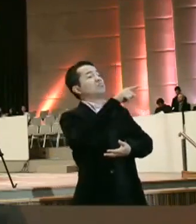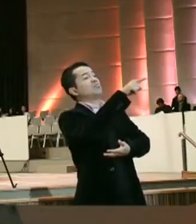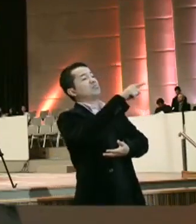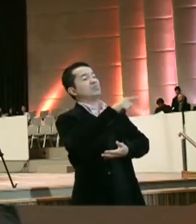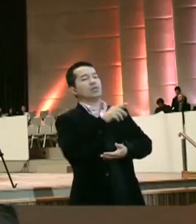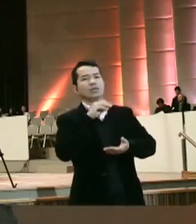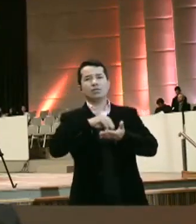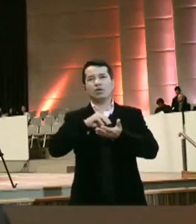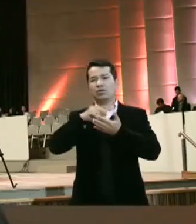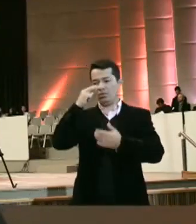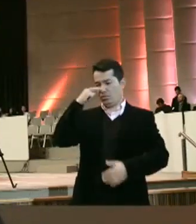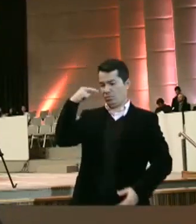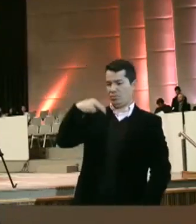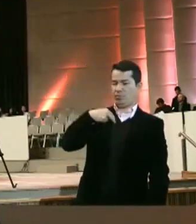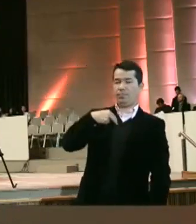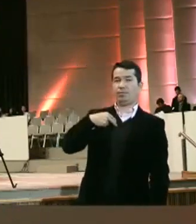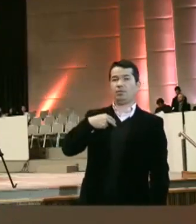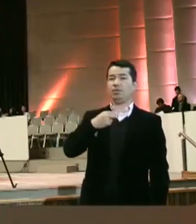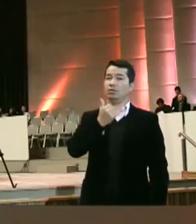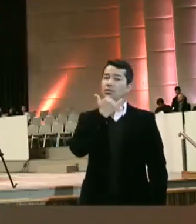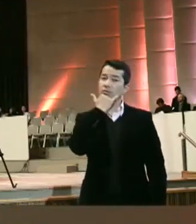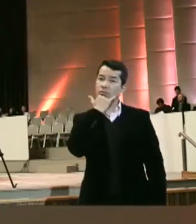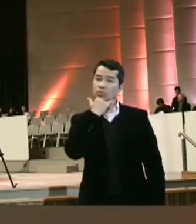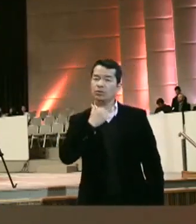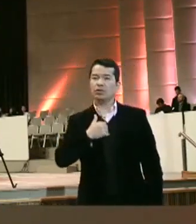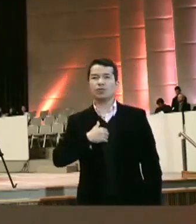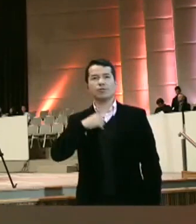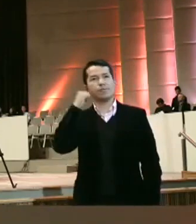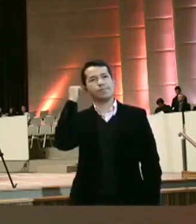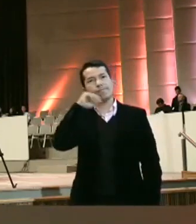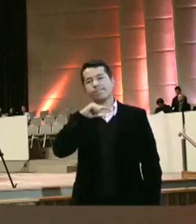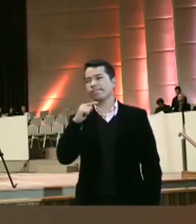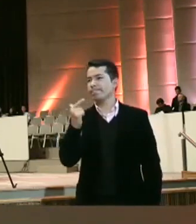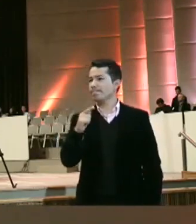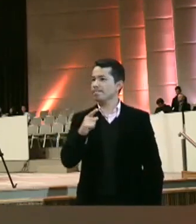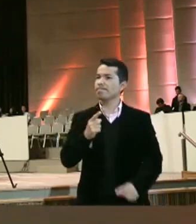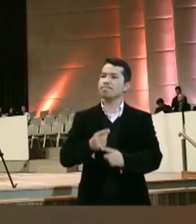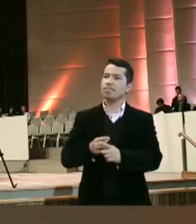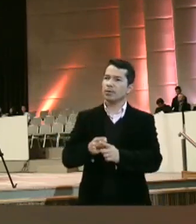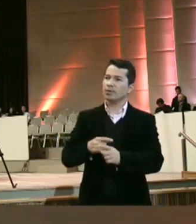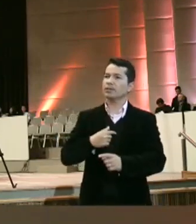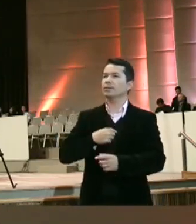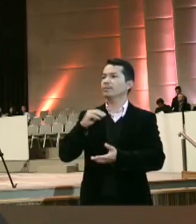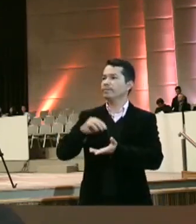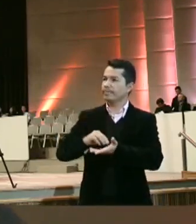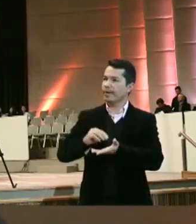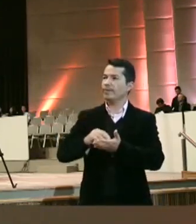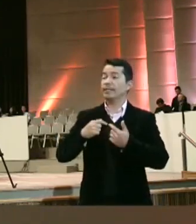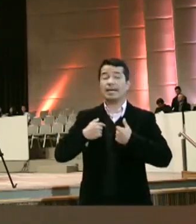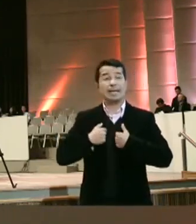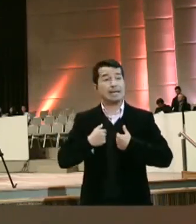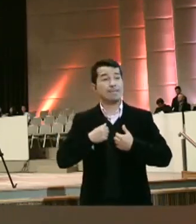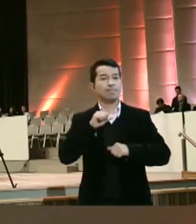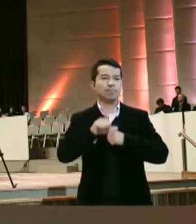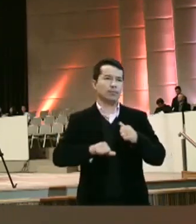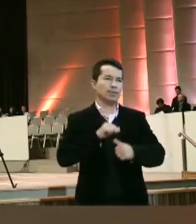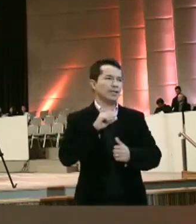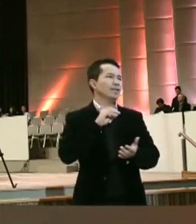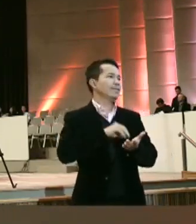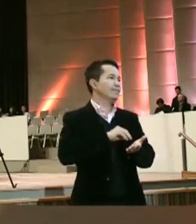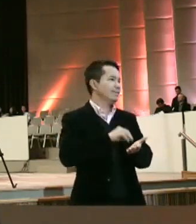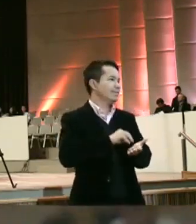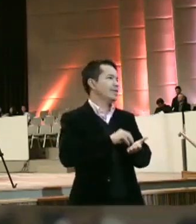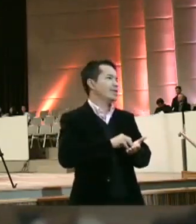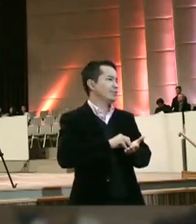não olho para mim mesmo, Jesus não pode chegar e fazer a obra dele na nossa vida. Quem é